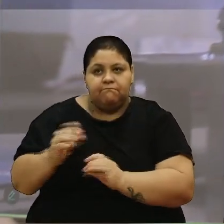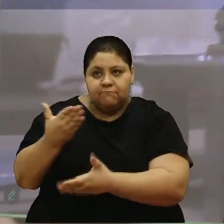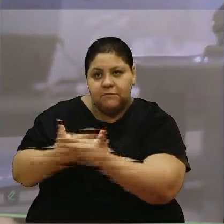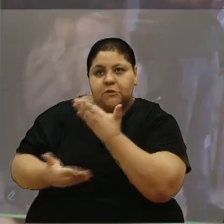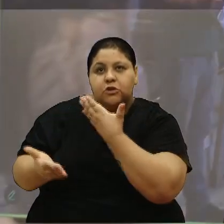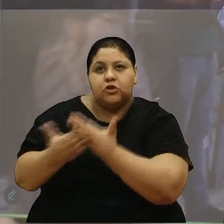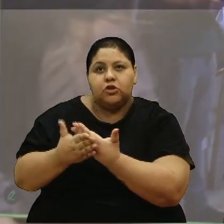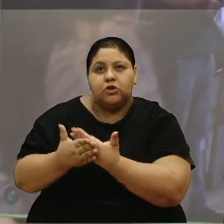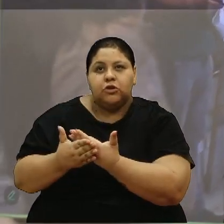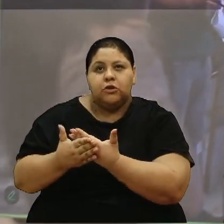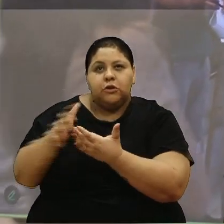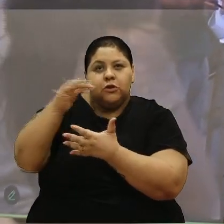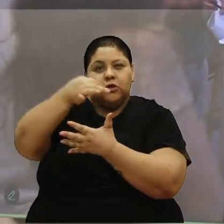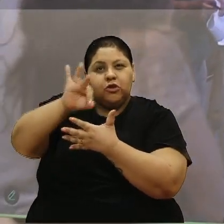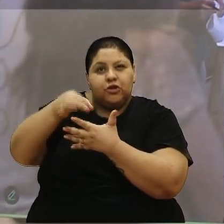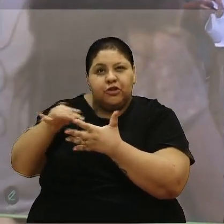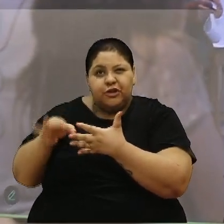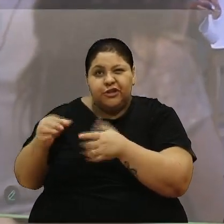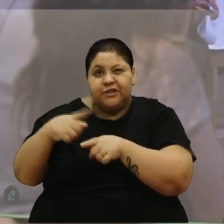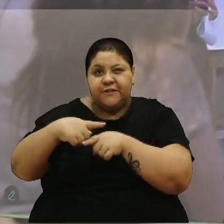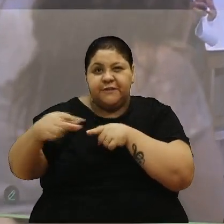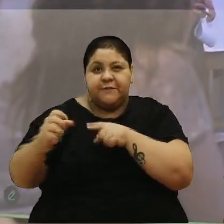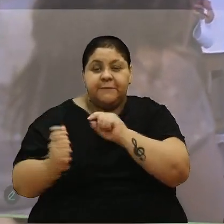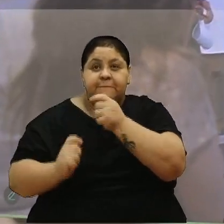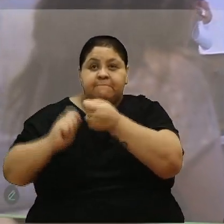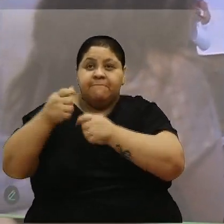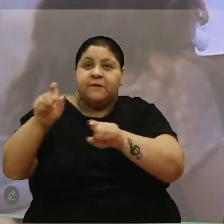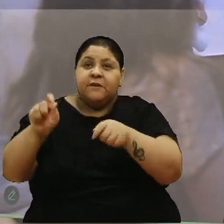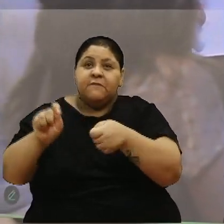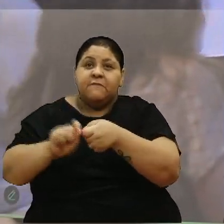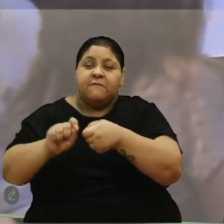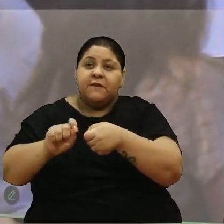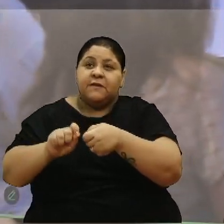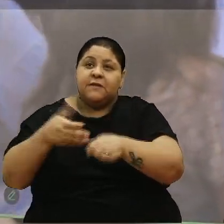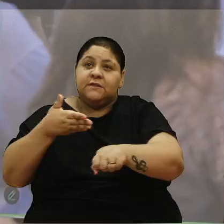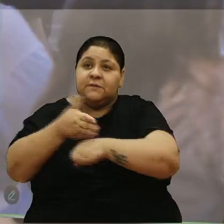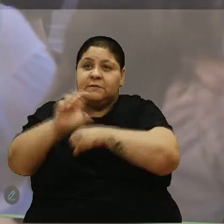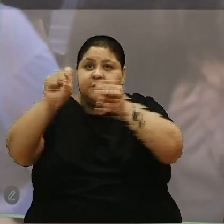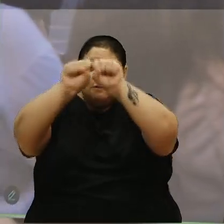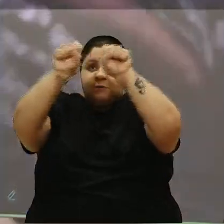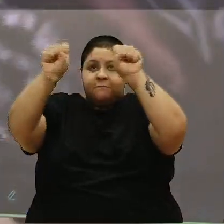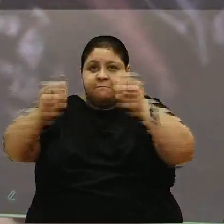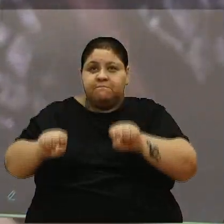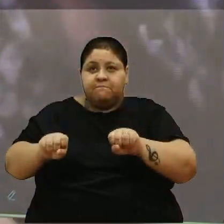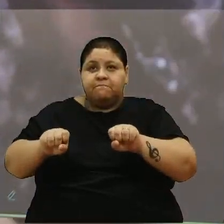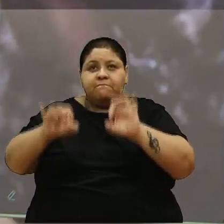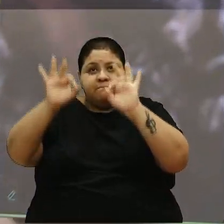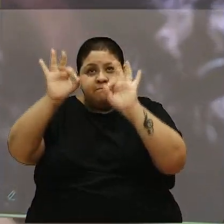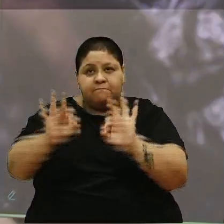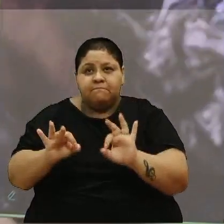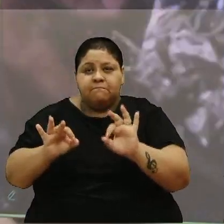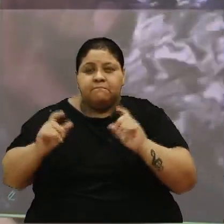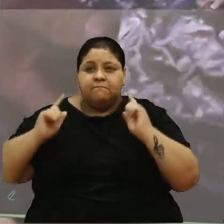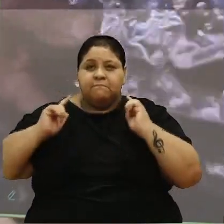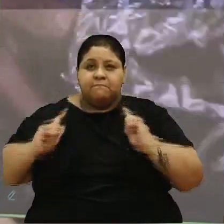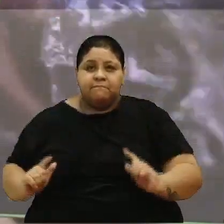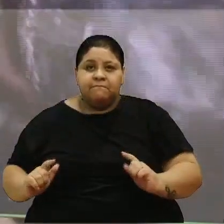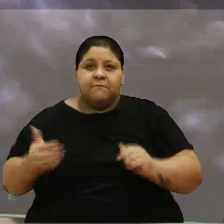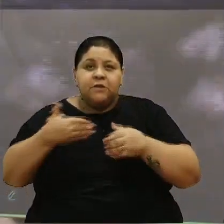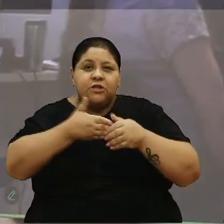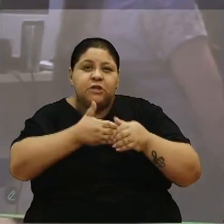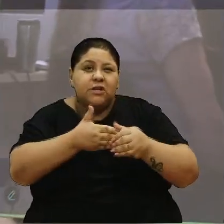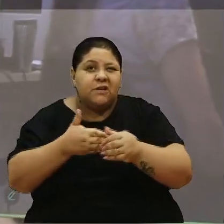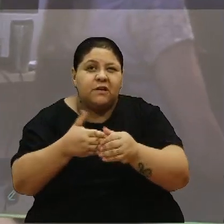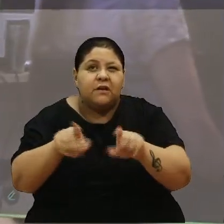os itens que saem da fábrica estão inseridos em um sistema confiável de gerenciamento e rastreabilidade,